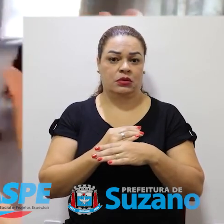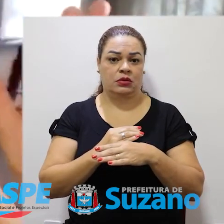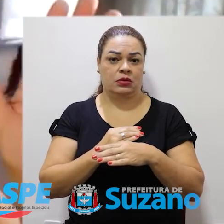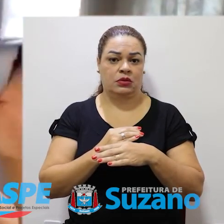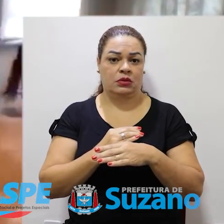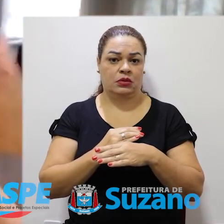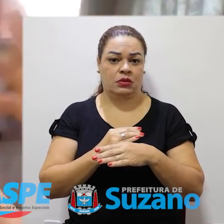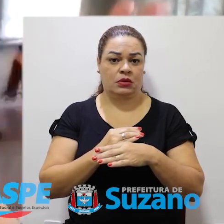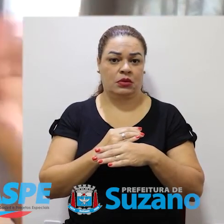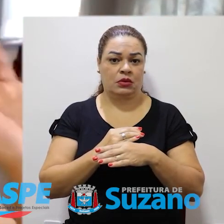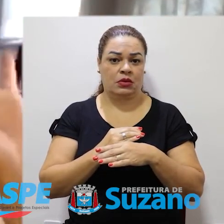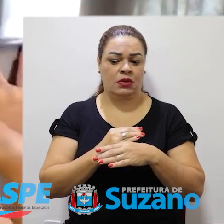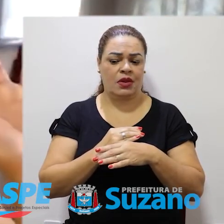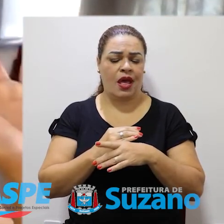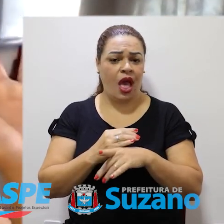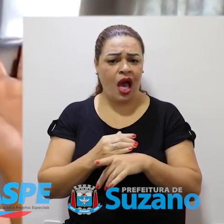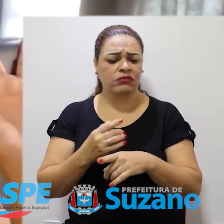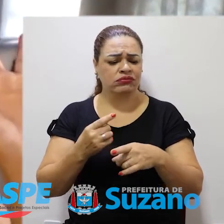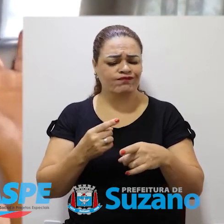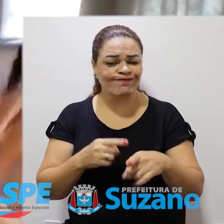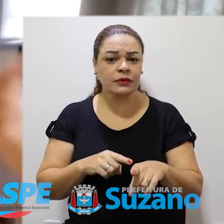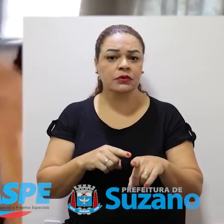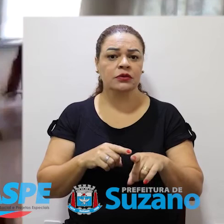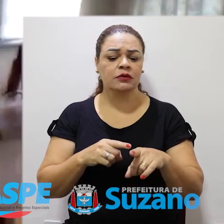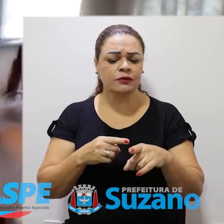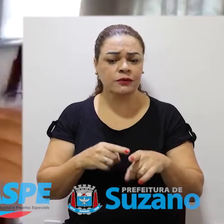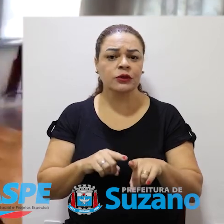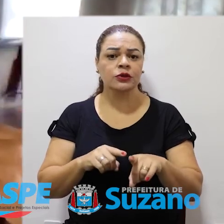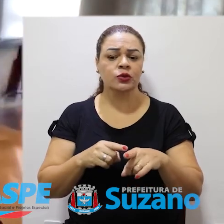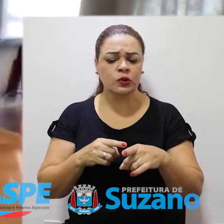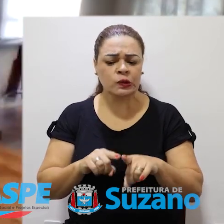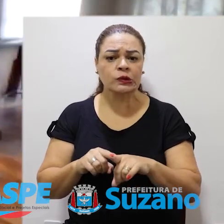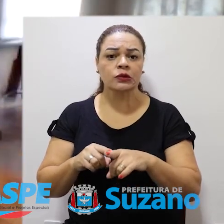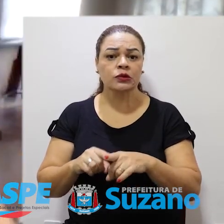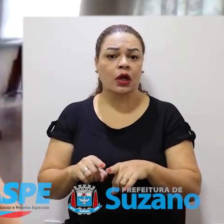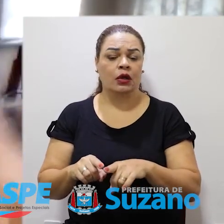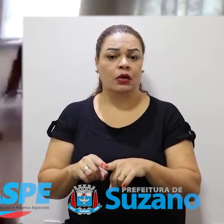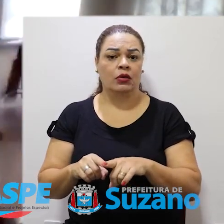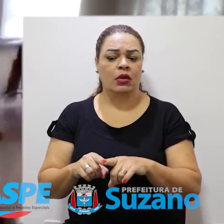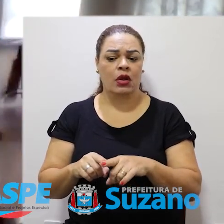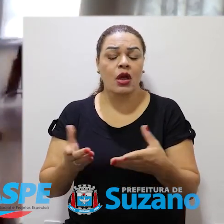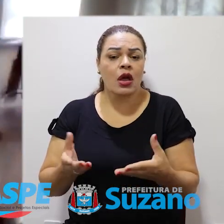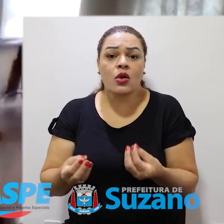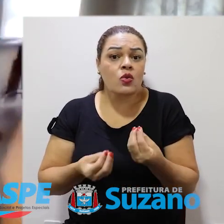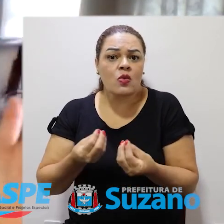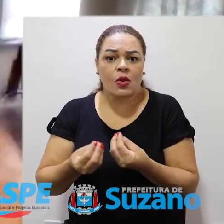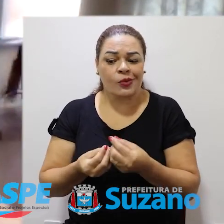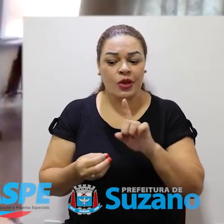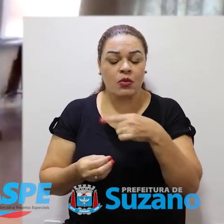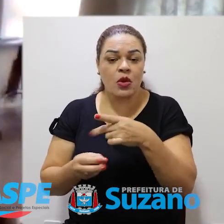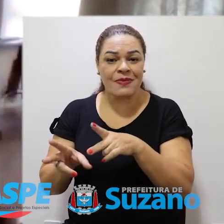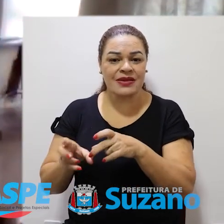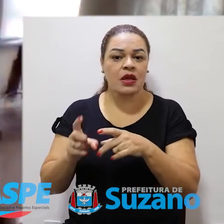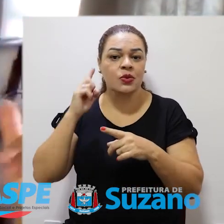é exposta a ter desafios. E aí ela só consegue saber que ela é surda e